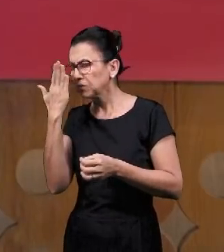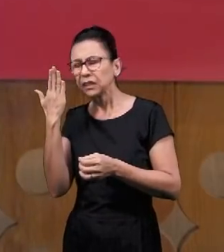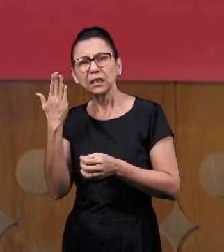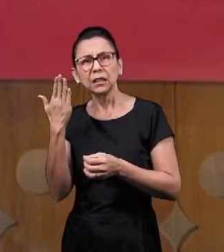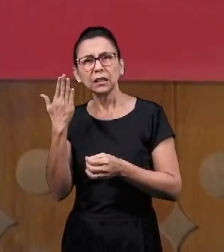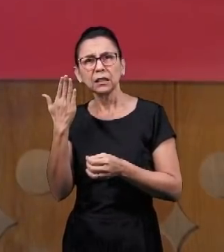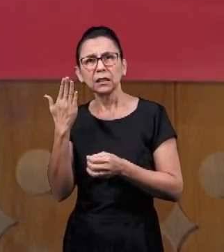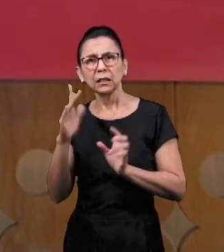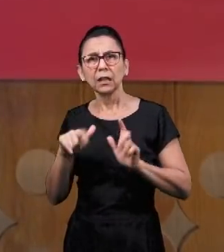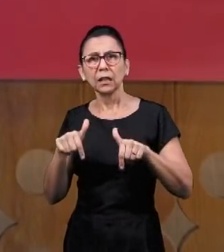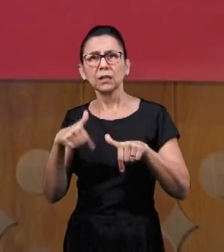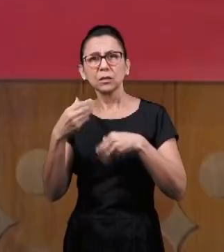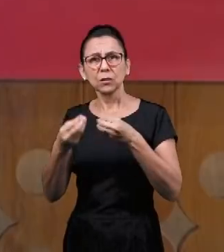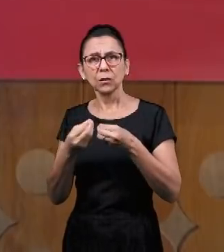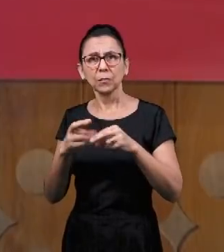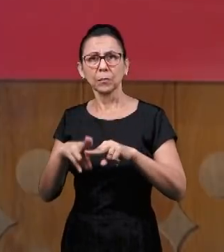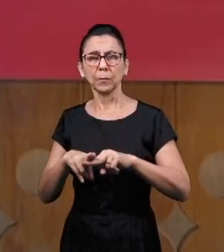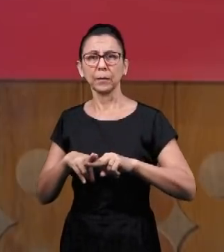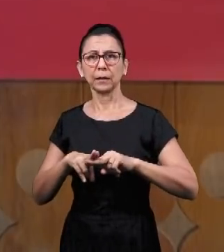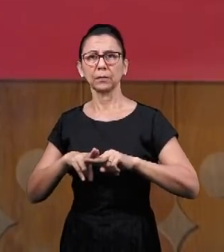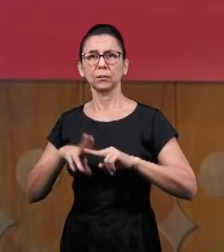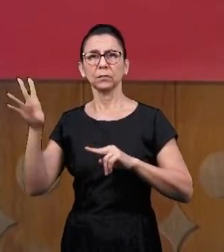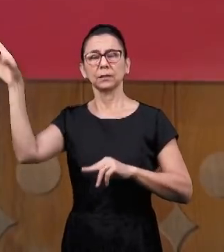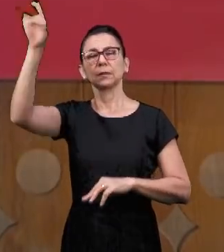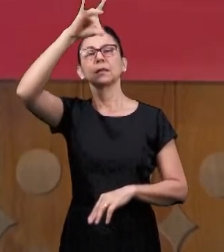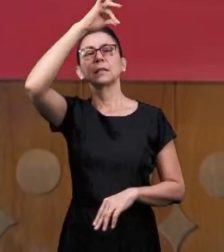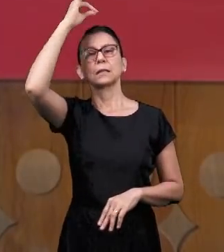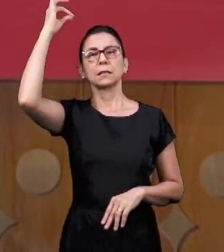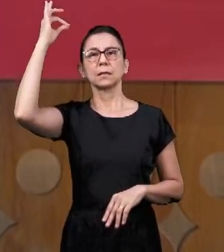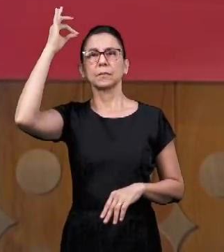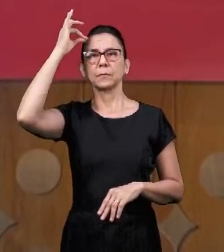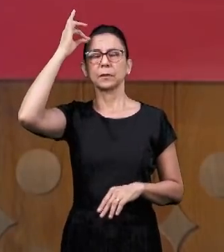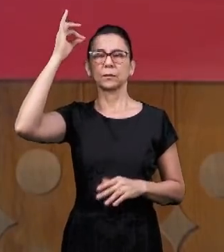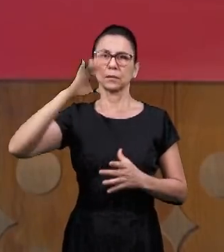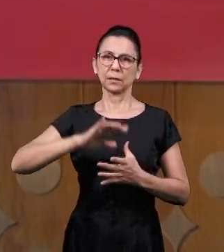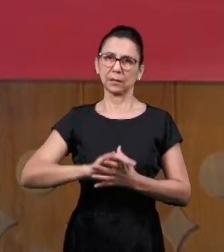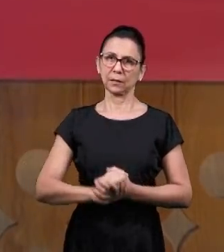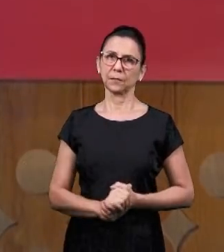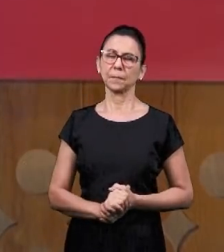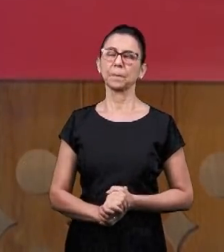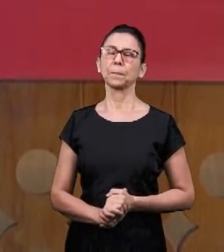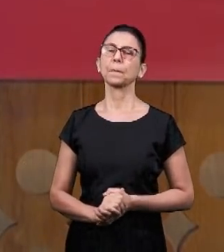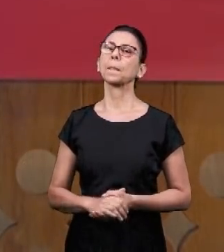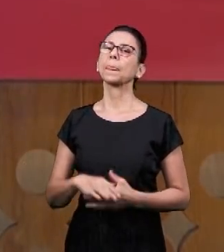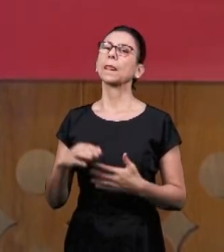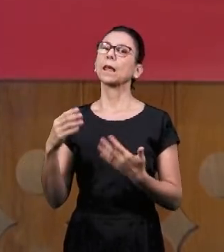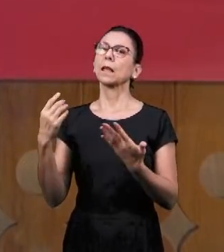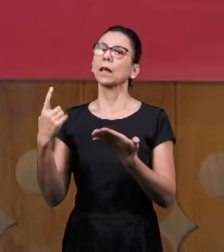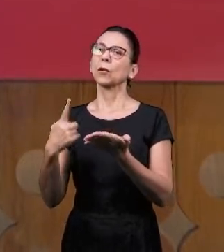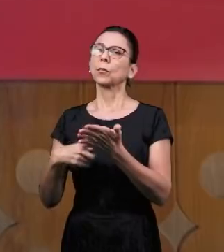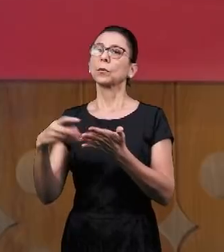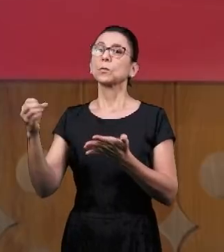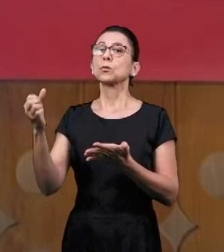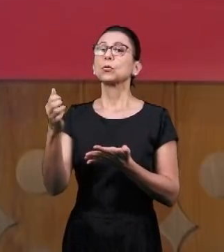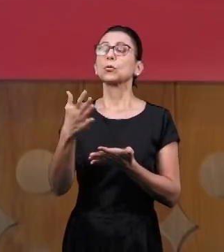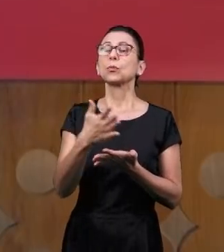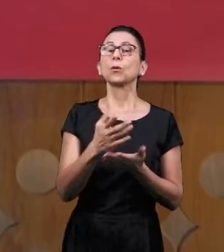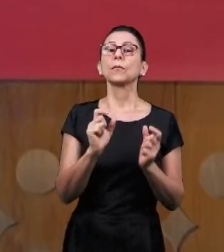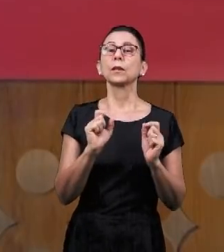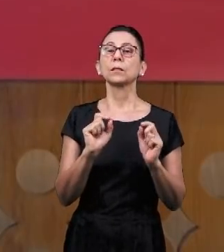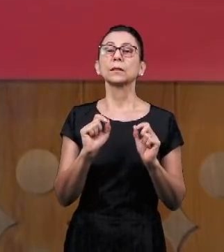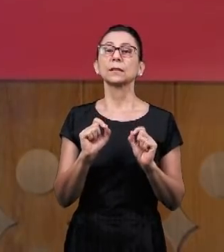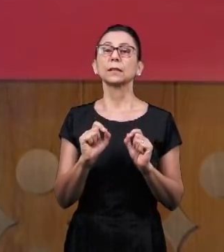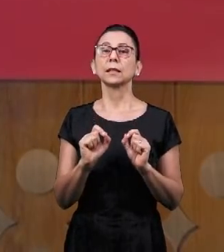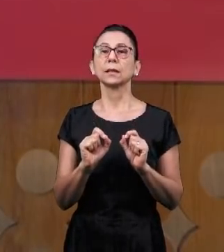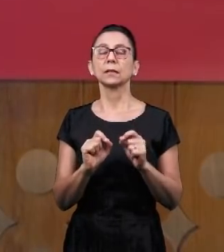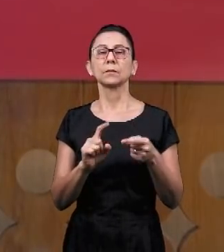Então, vamos lá. O que é novo pacto? O novo pacto para nós é corpo e sangue. A igreja, e na igreja a operação do Espírito Santo, porque